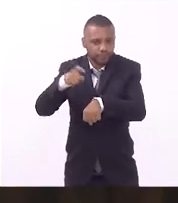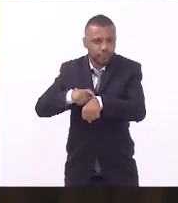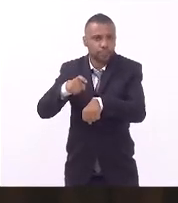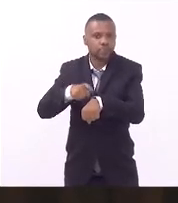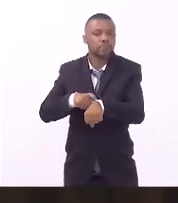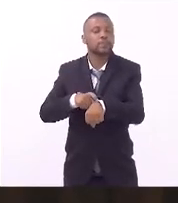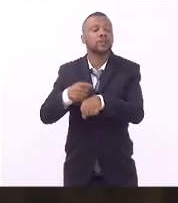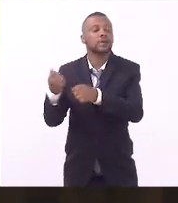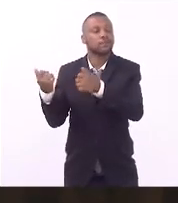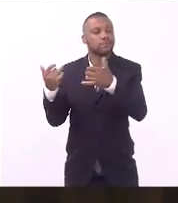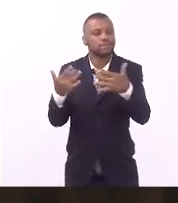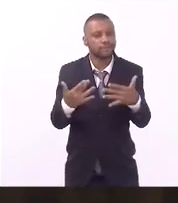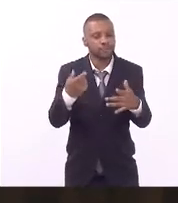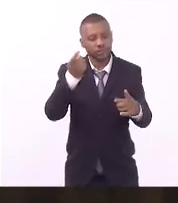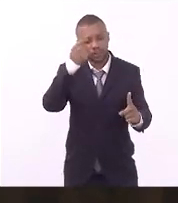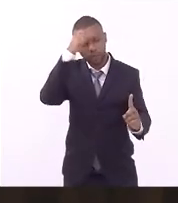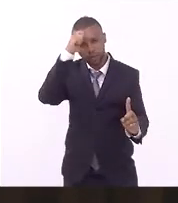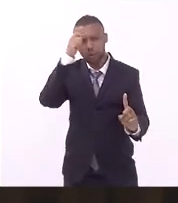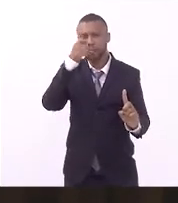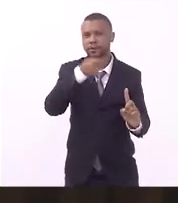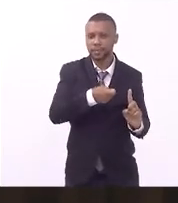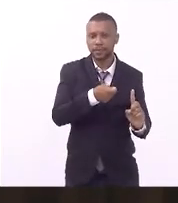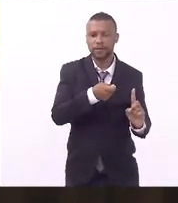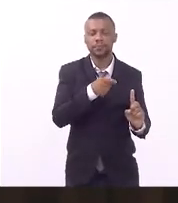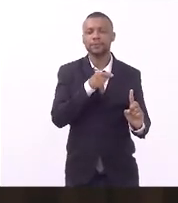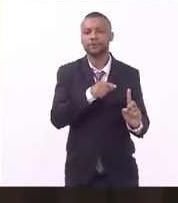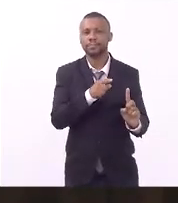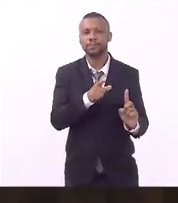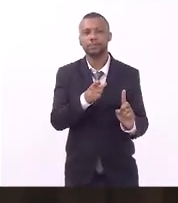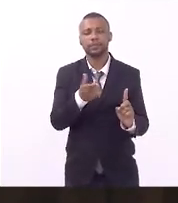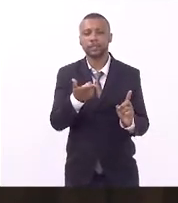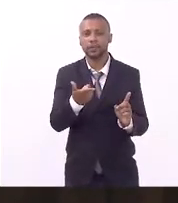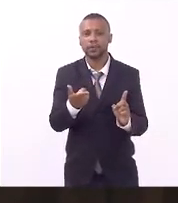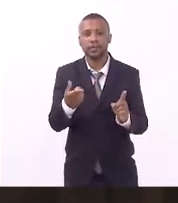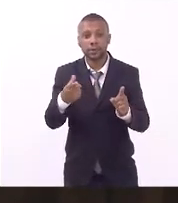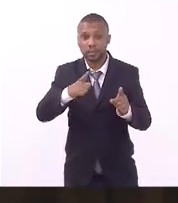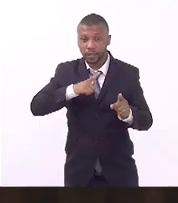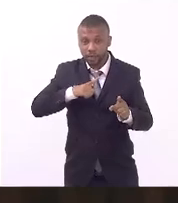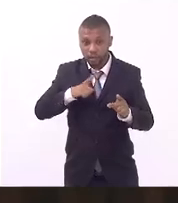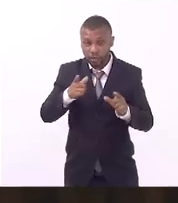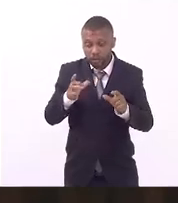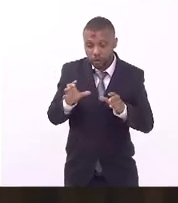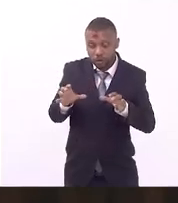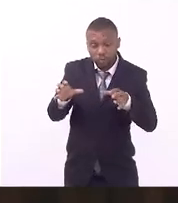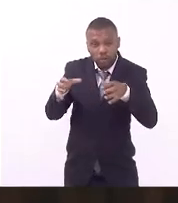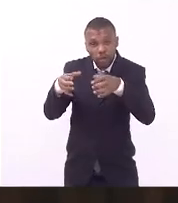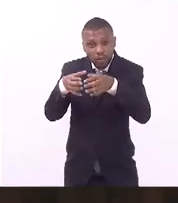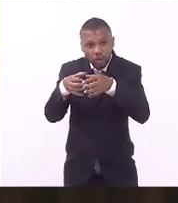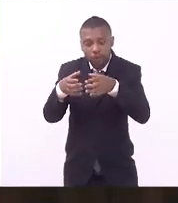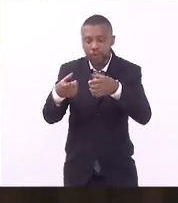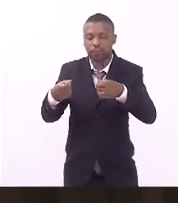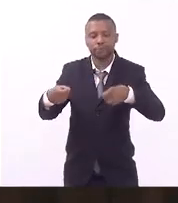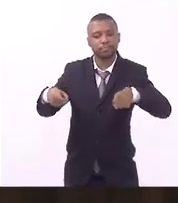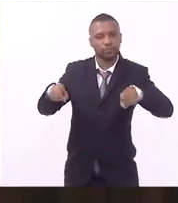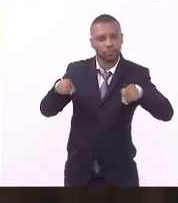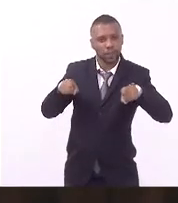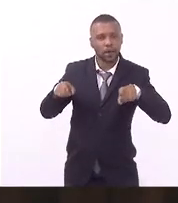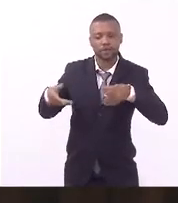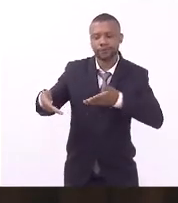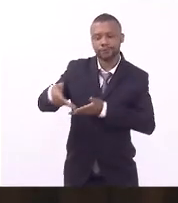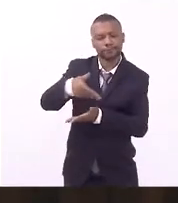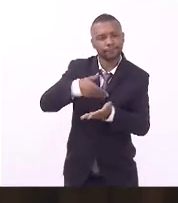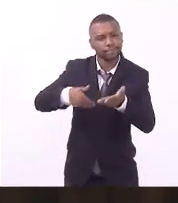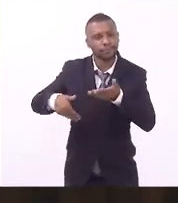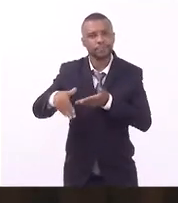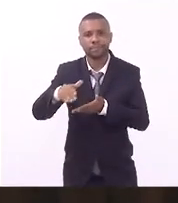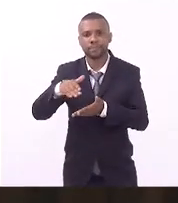fazendo essa homenagem e tendo o nosso mandato, a nossa equipe, parte desse processo histórico, para mim é